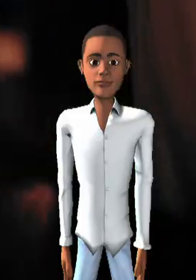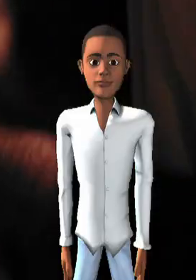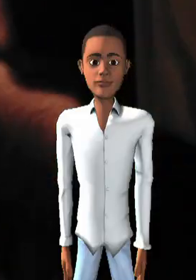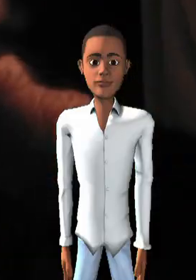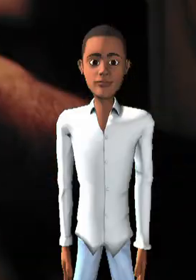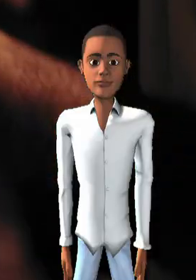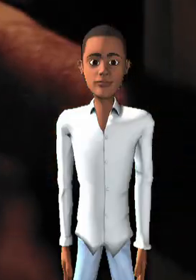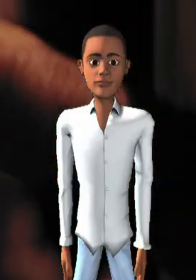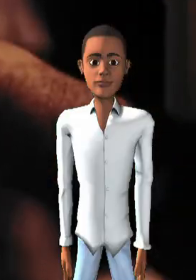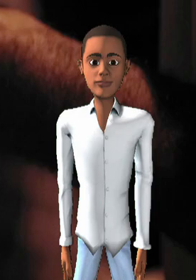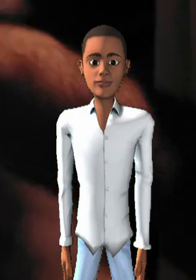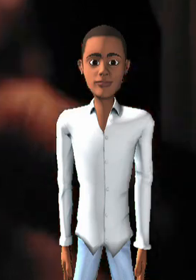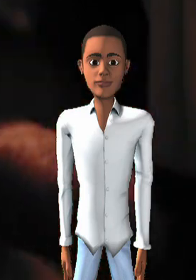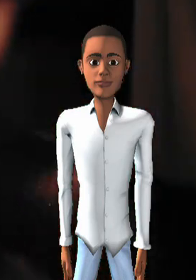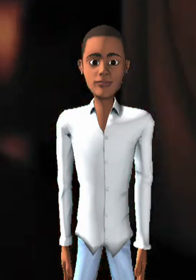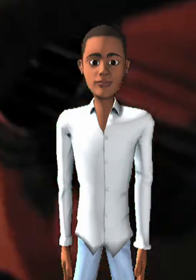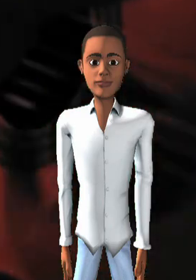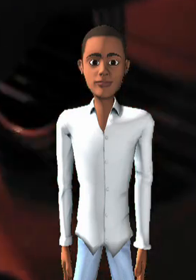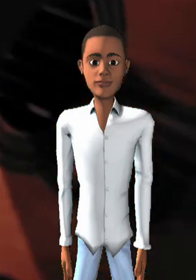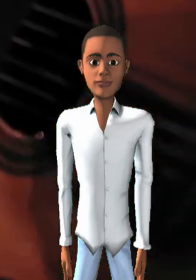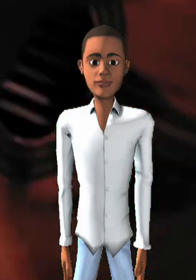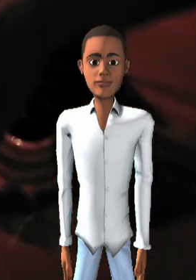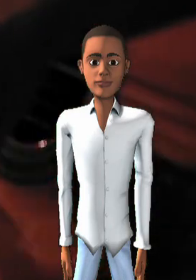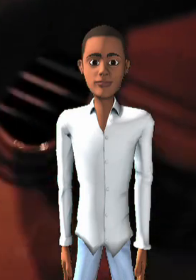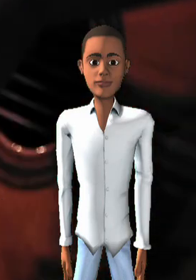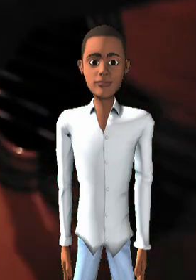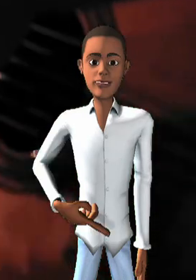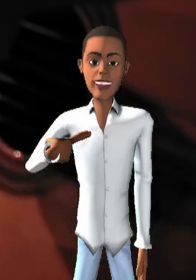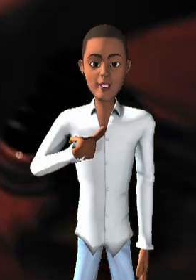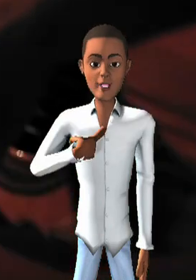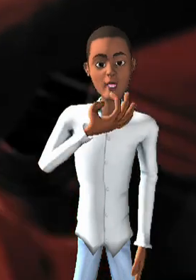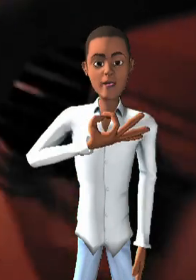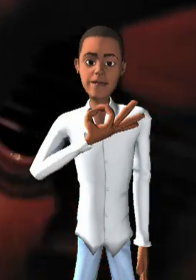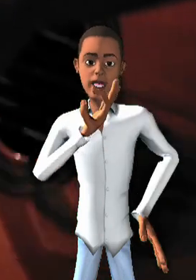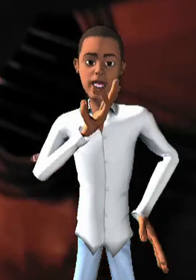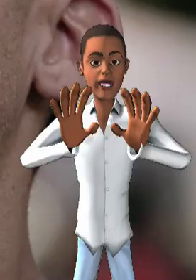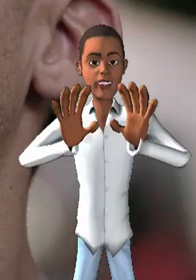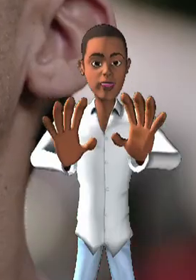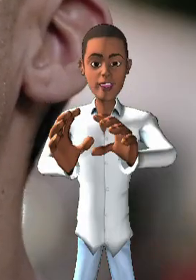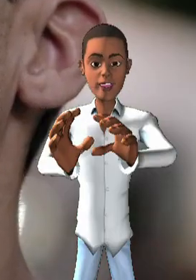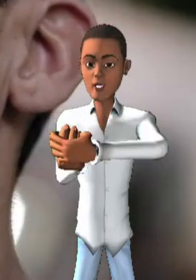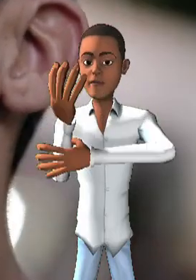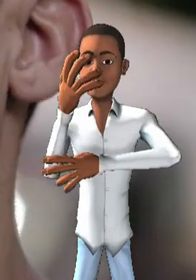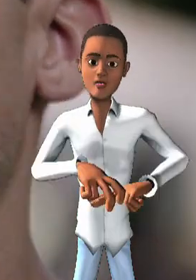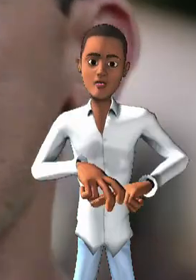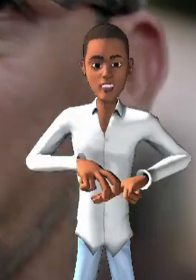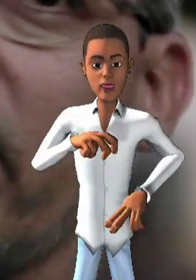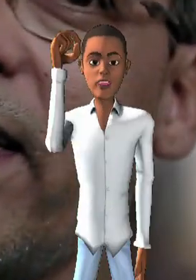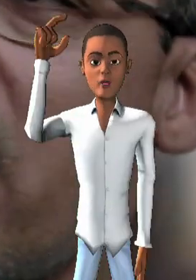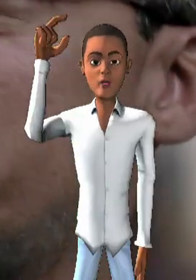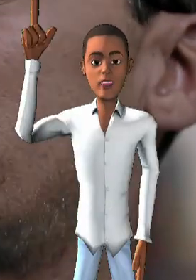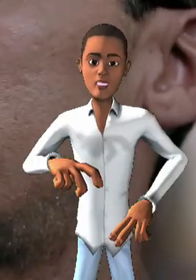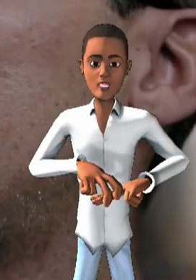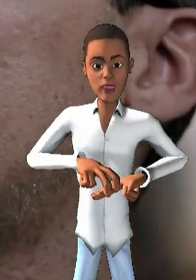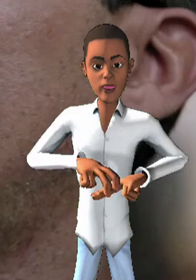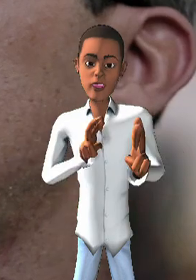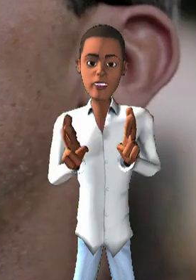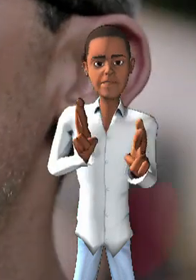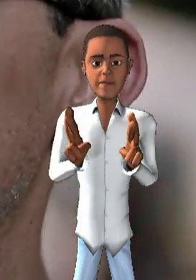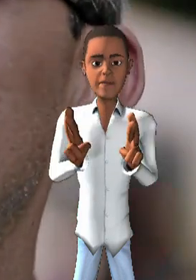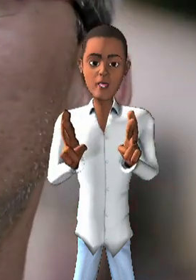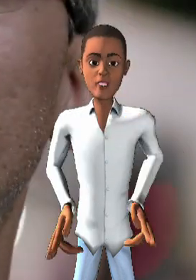No bar, pessoas sentadas à mesa. Homens tocam instrumentos. Eu acho que tudo isso é construído culturalmente, né? Nas